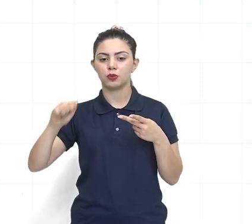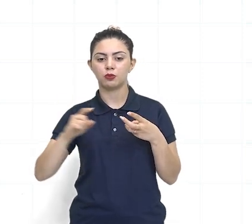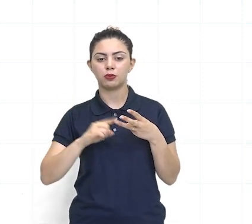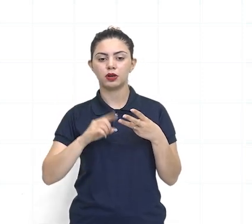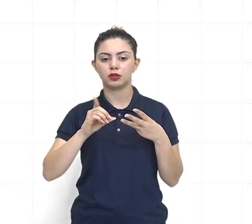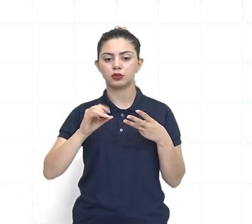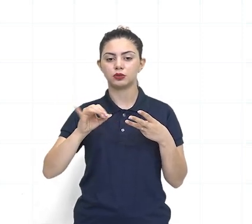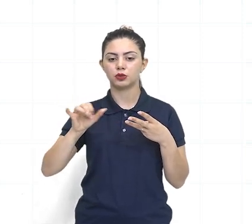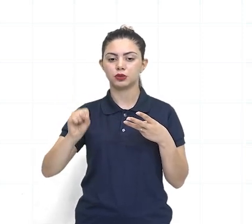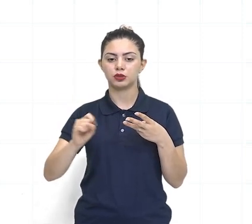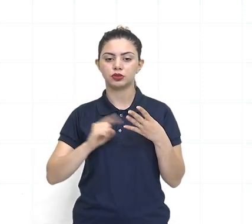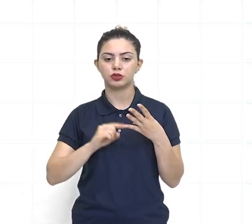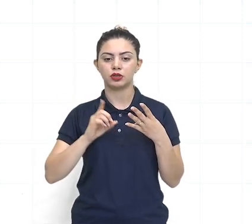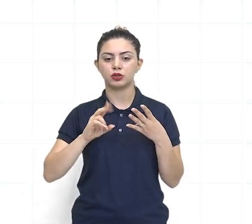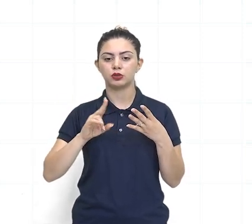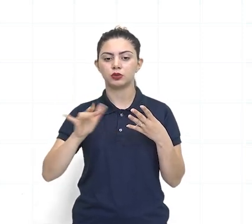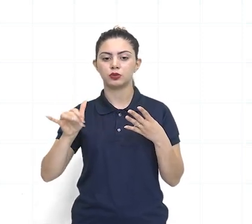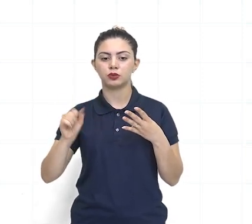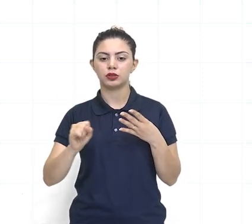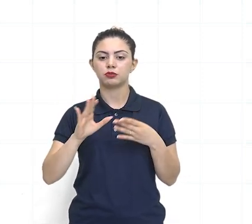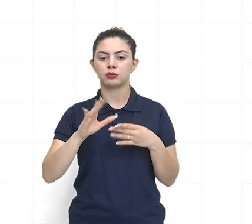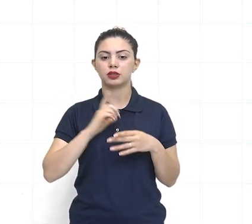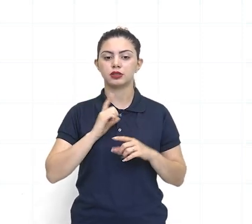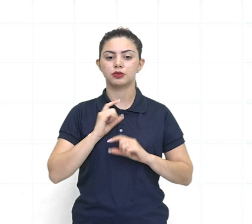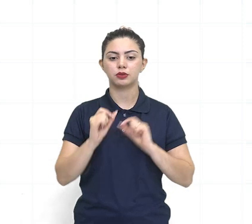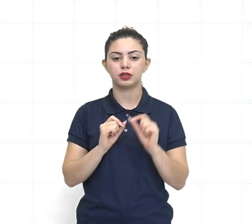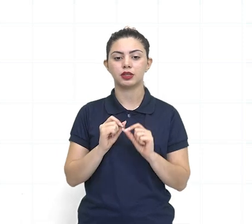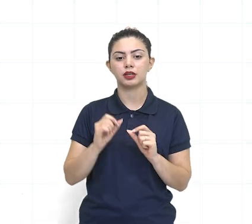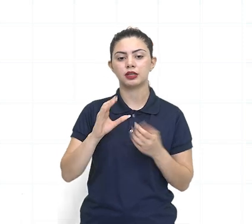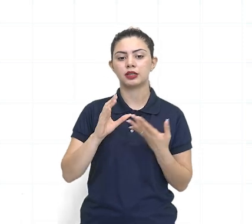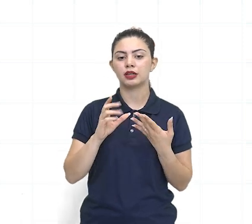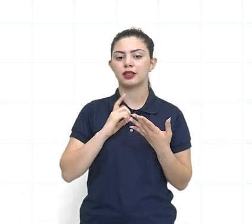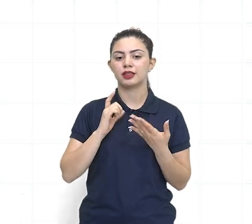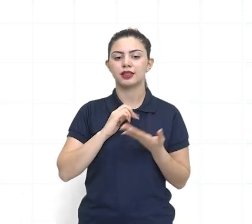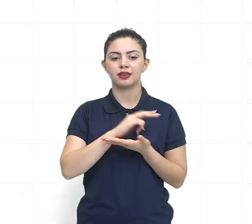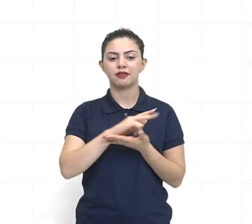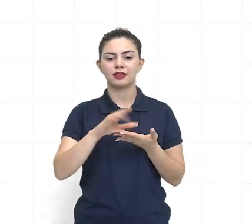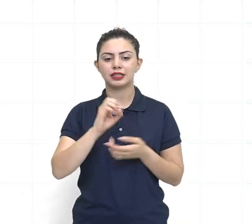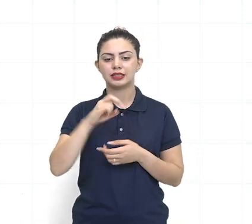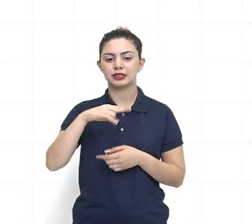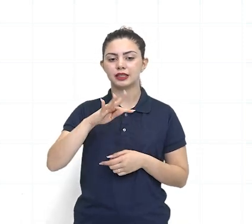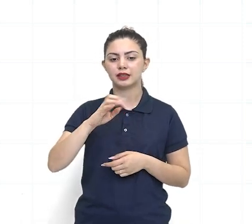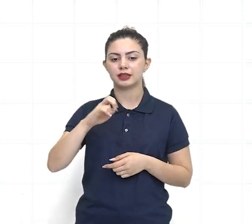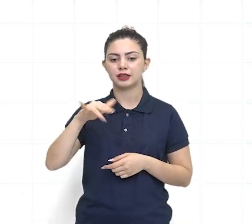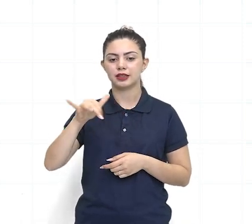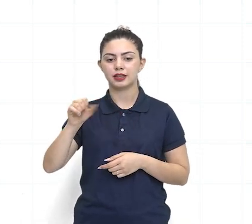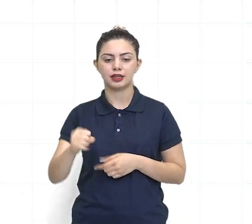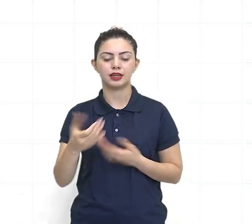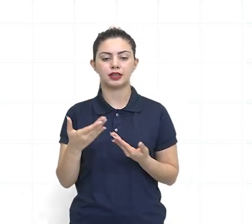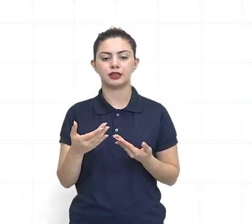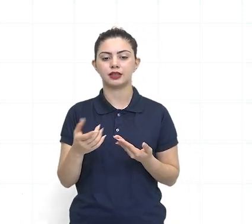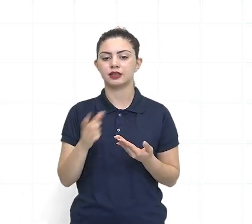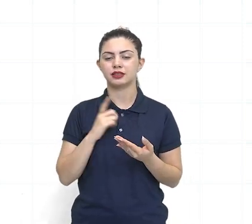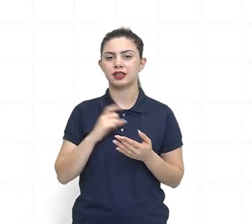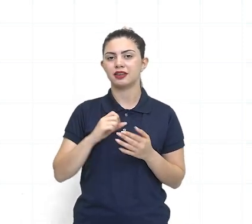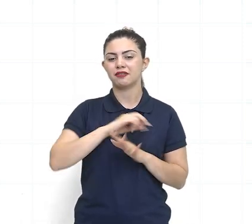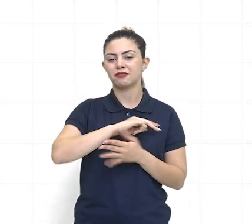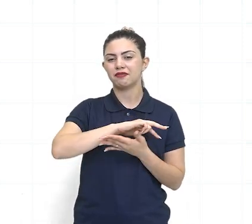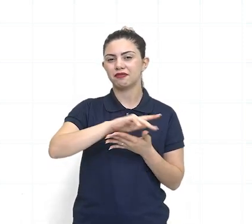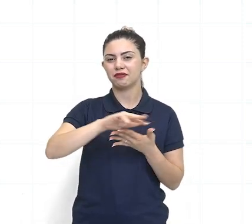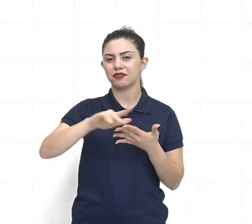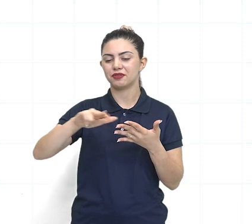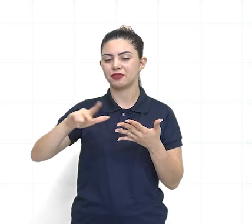2. E os que indicam centenas de 200, 200, 200 em